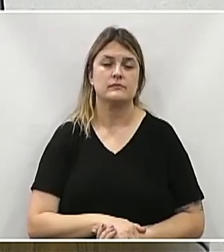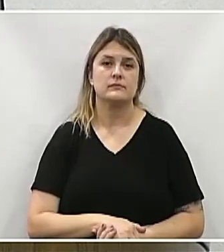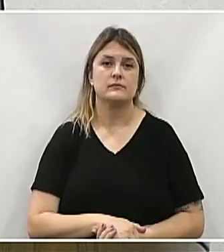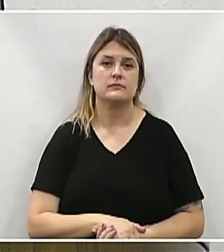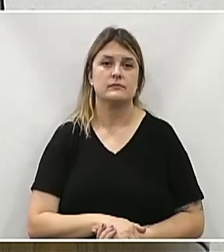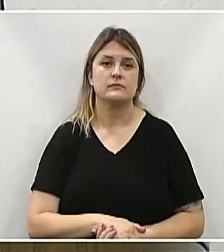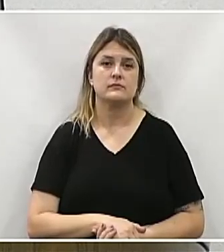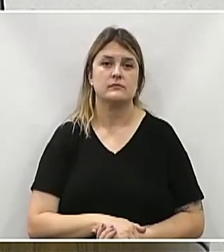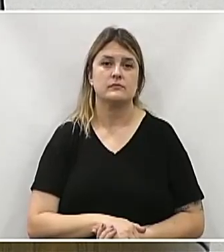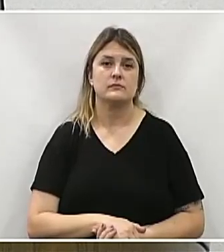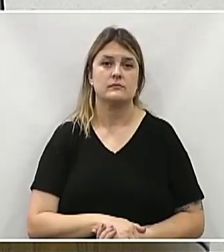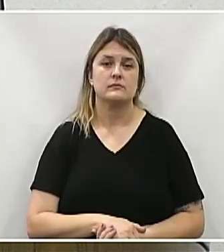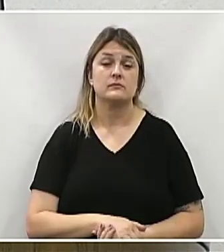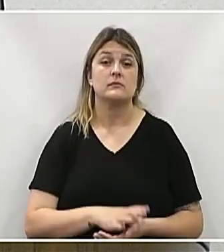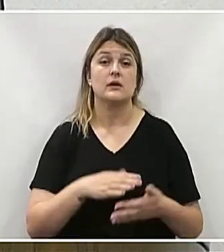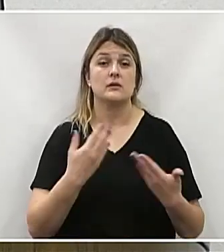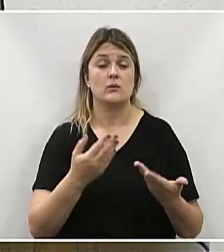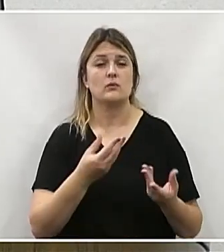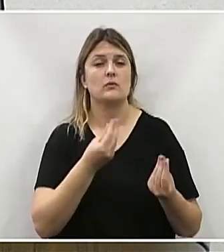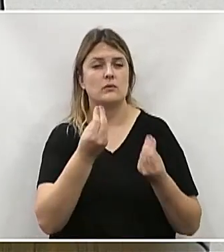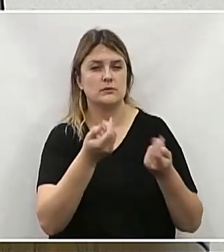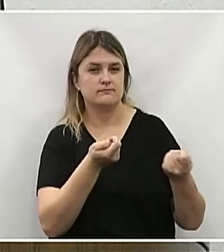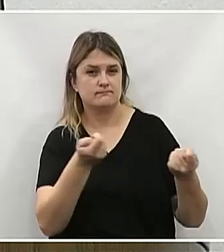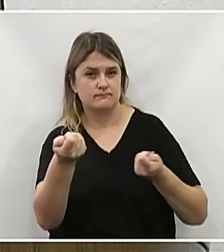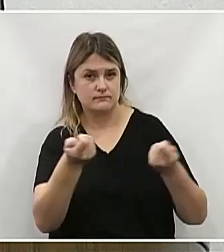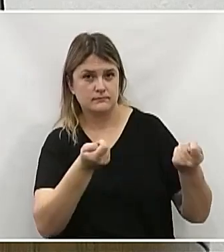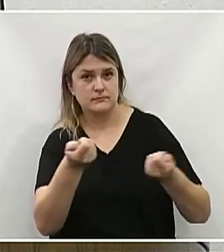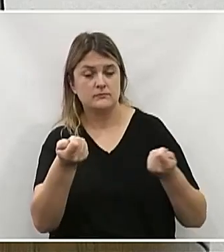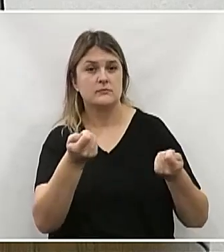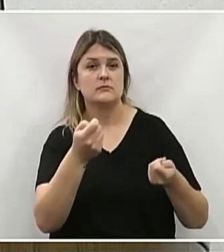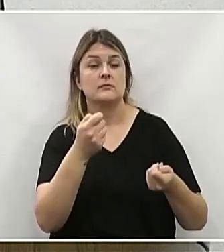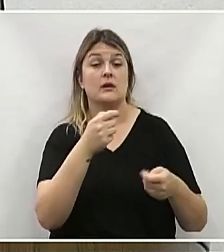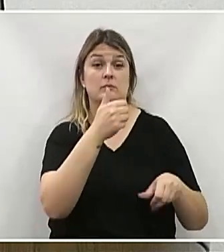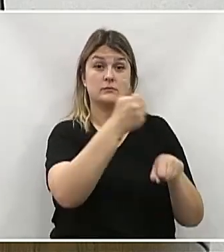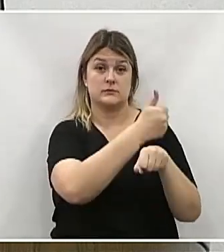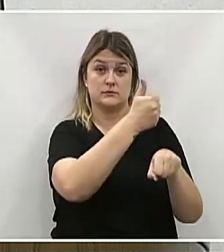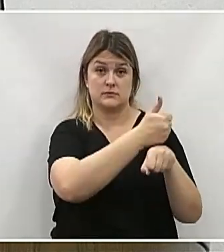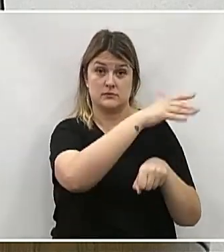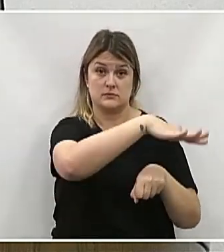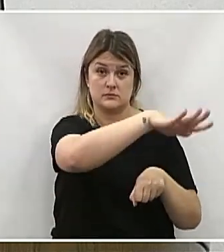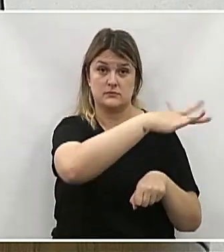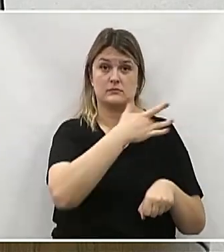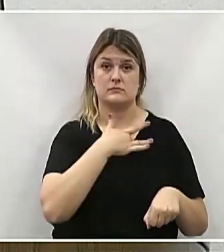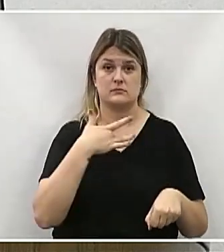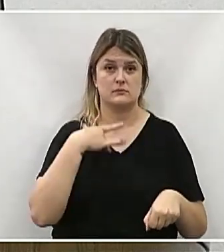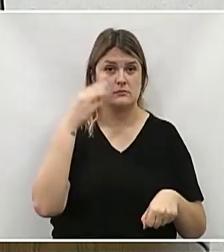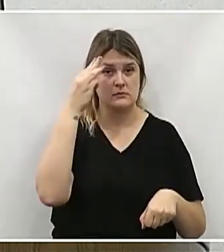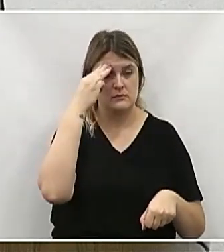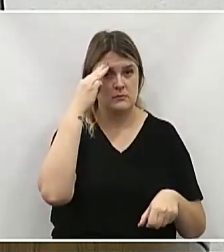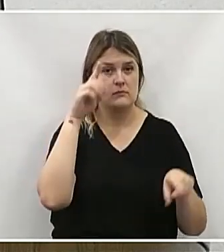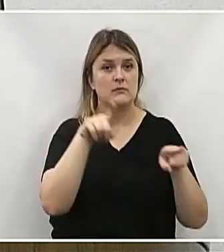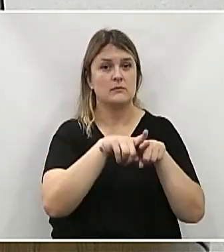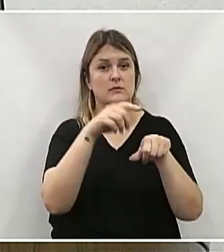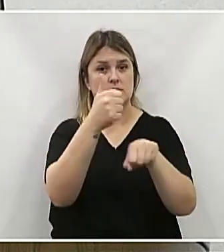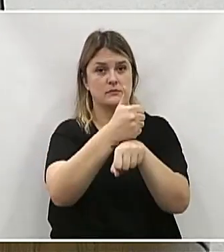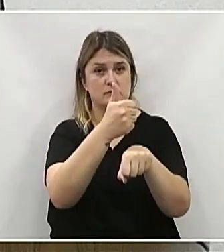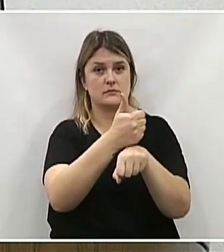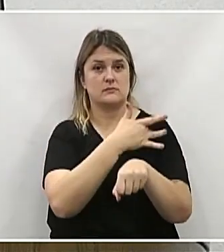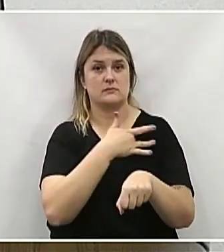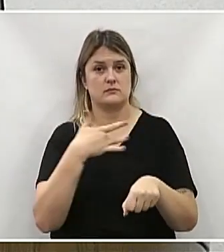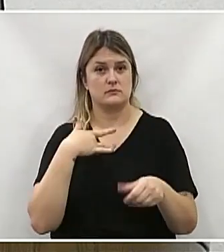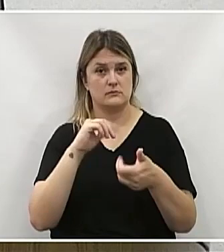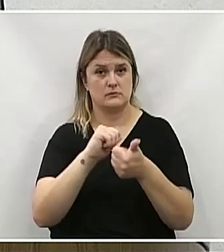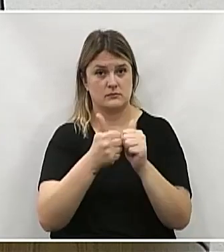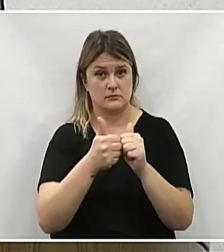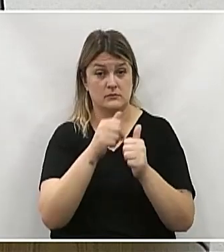Então tá esse manejo ele pode ser feito por profissionais da Saúde da Saúde Mental profissionais da saúde pública